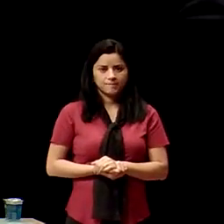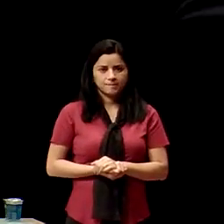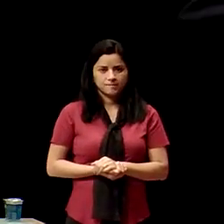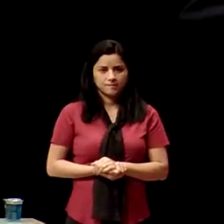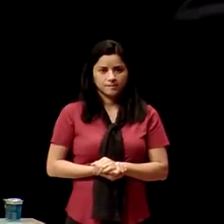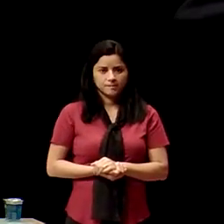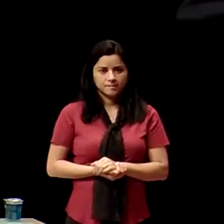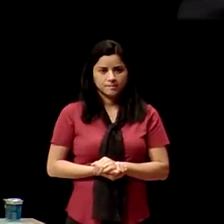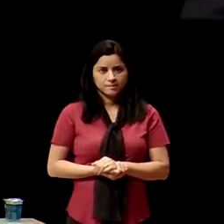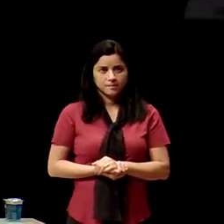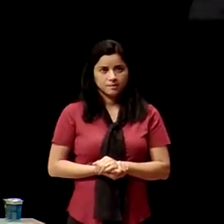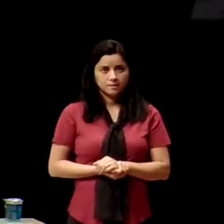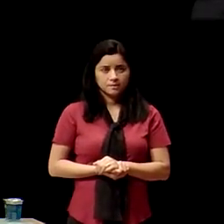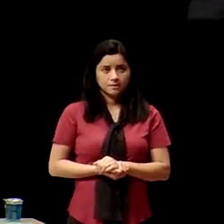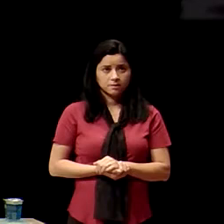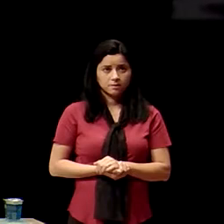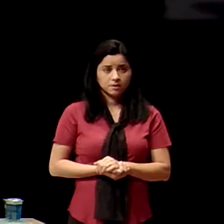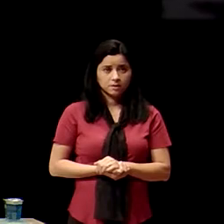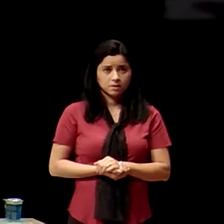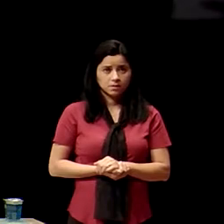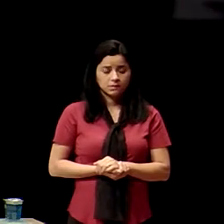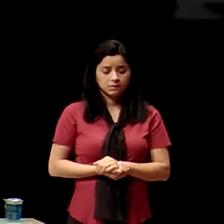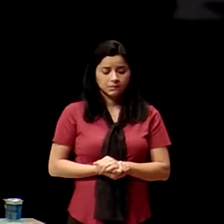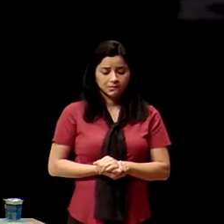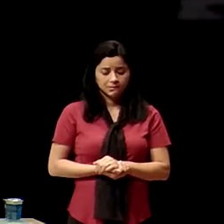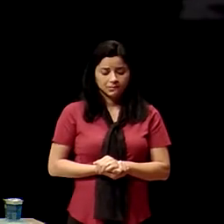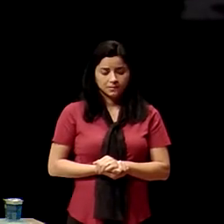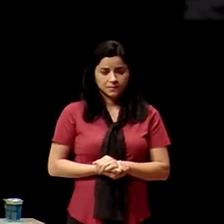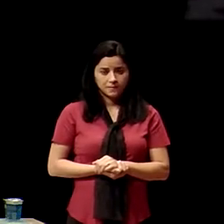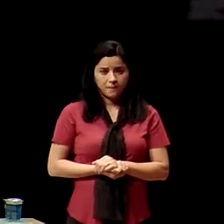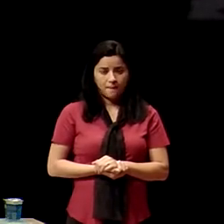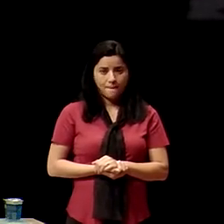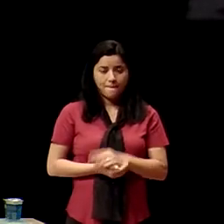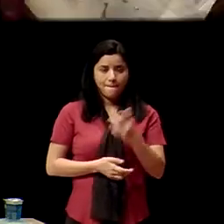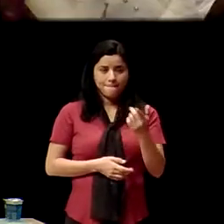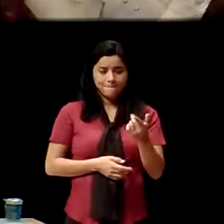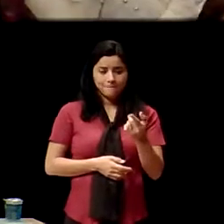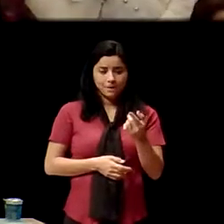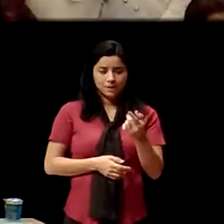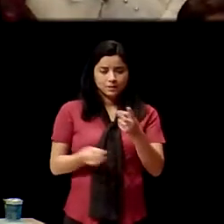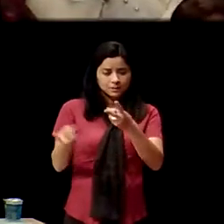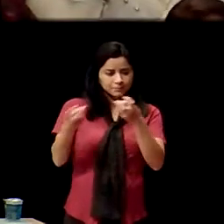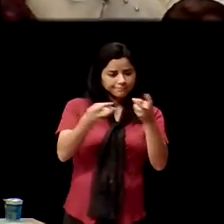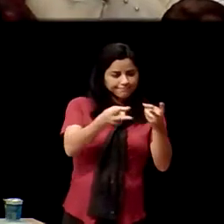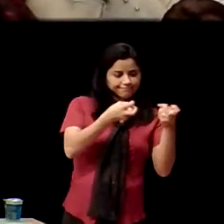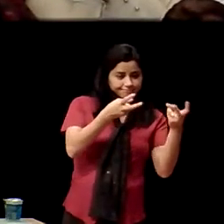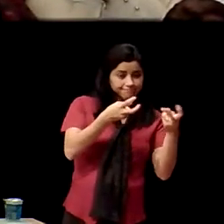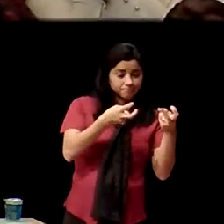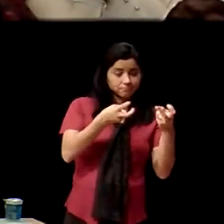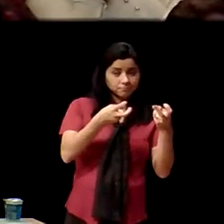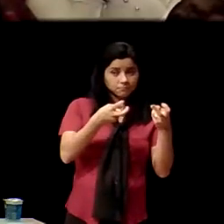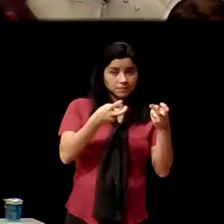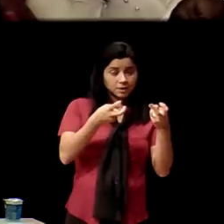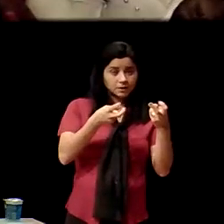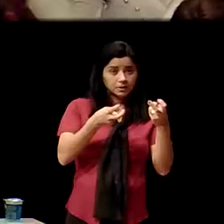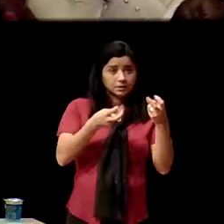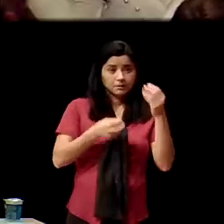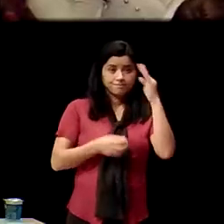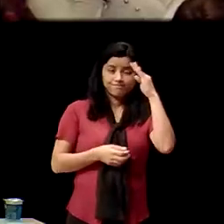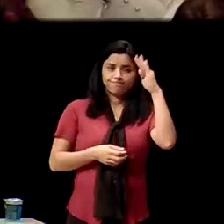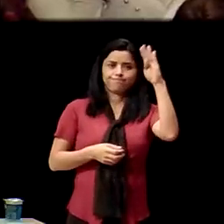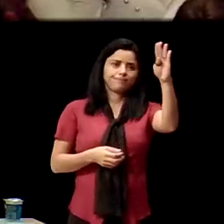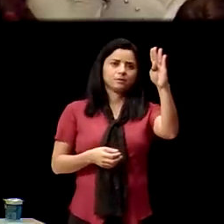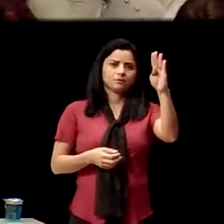potential contexts for social pedagogical expertise. Elas são vistas como um potencial para o uso da